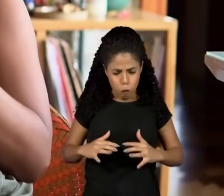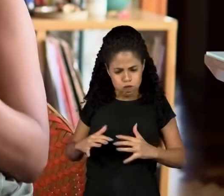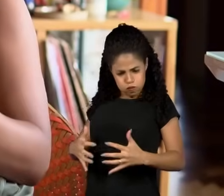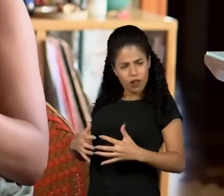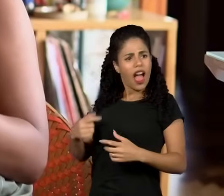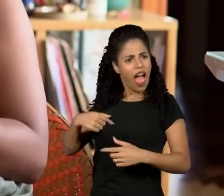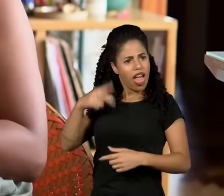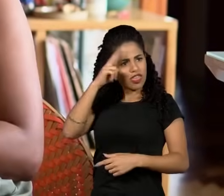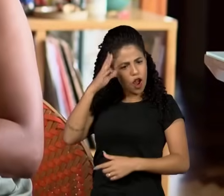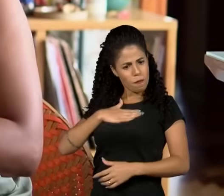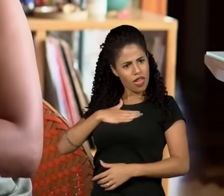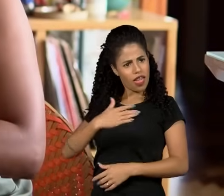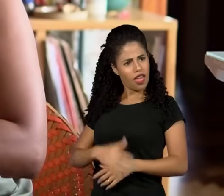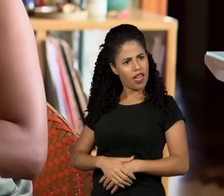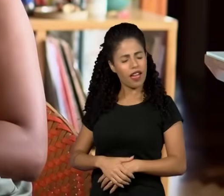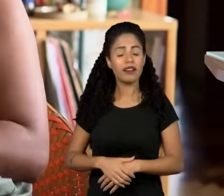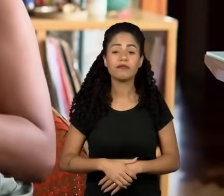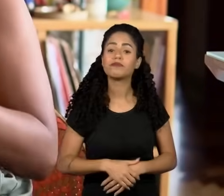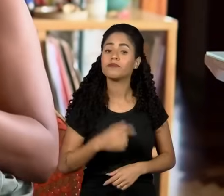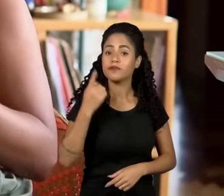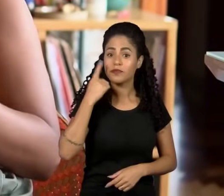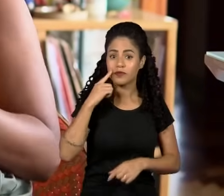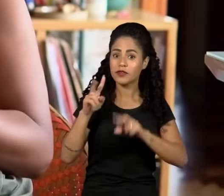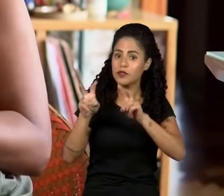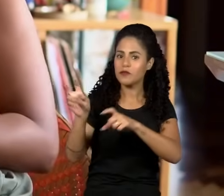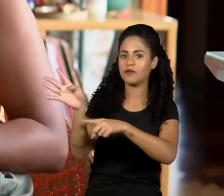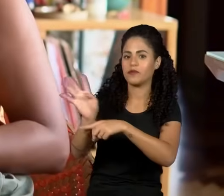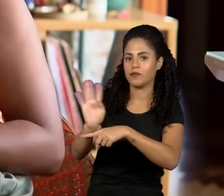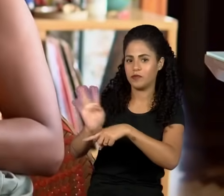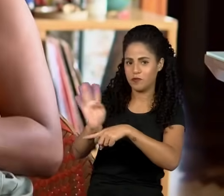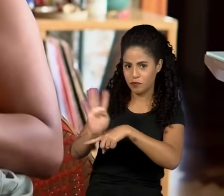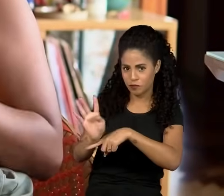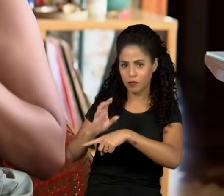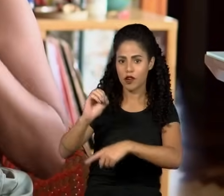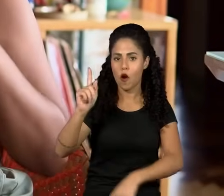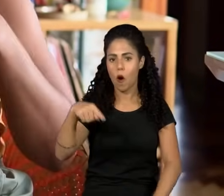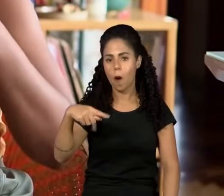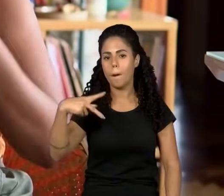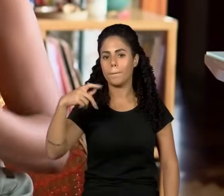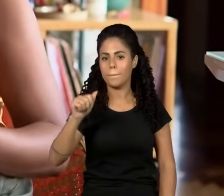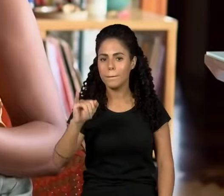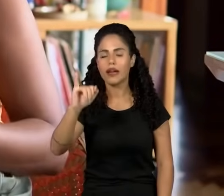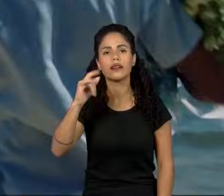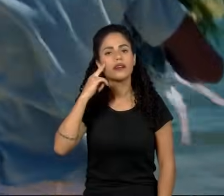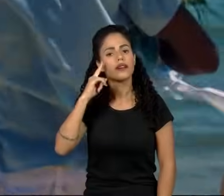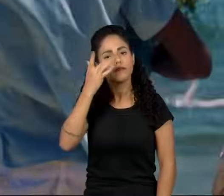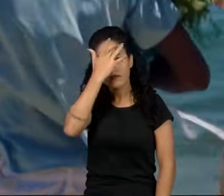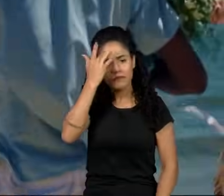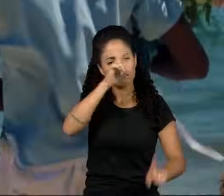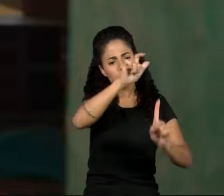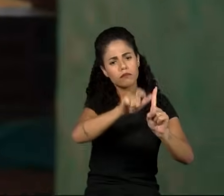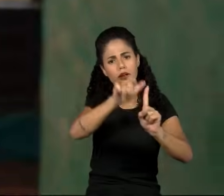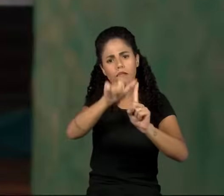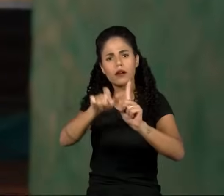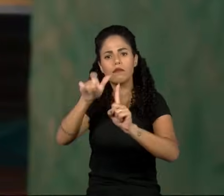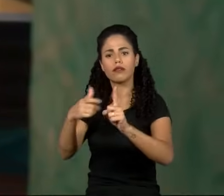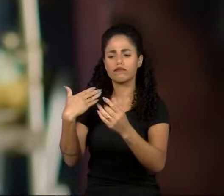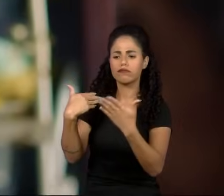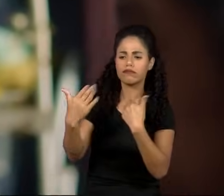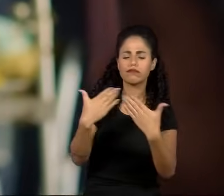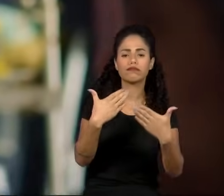acho que é importante falar que o Opaió conta com um elenco autor, né? Um elenco que faz parte dos